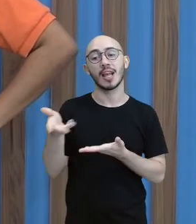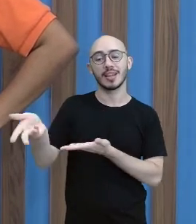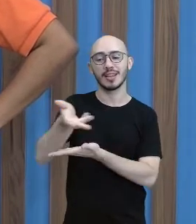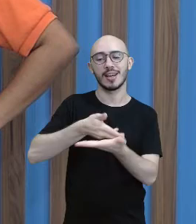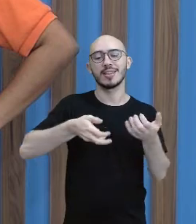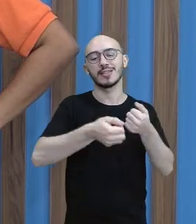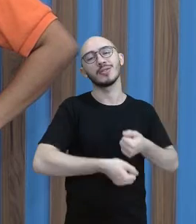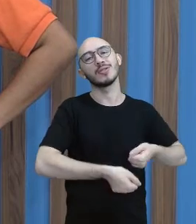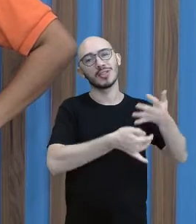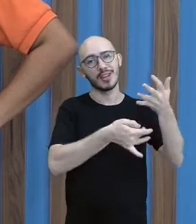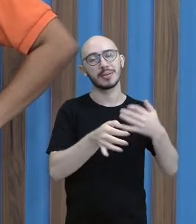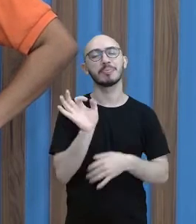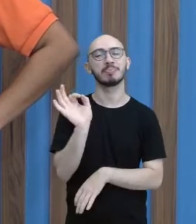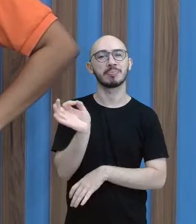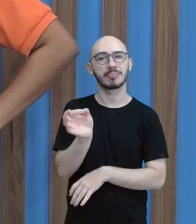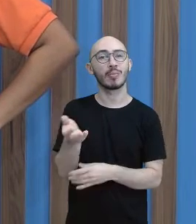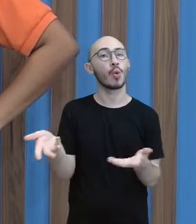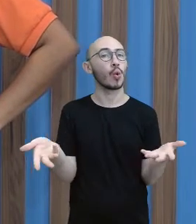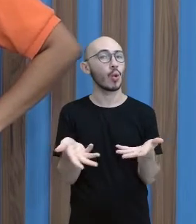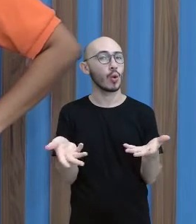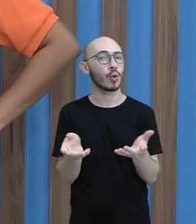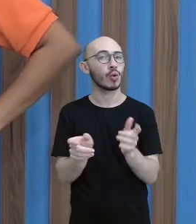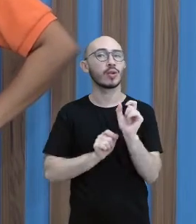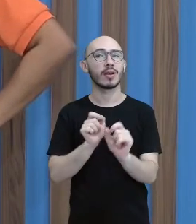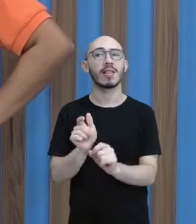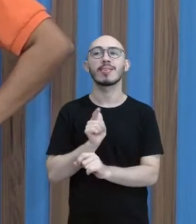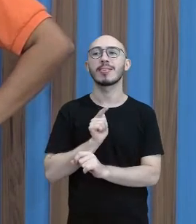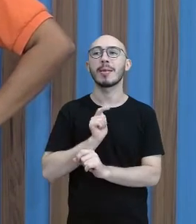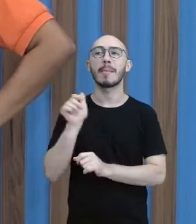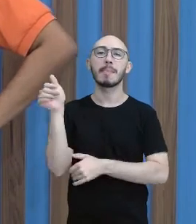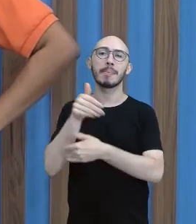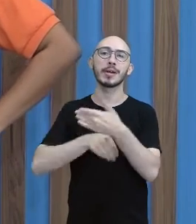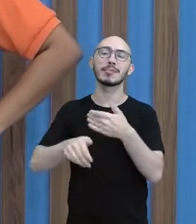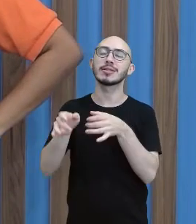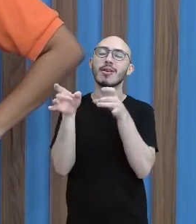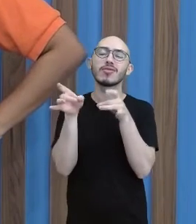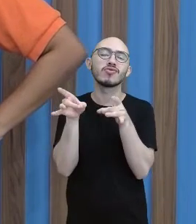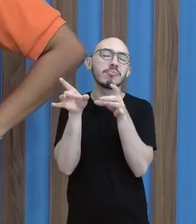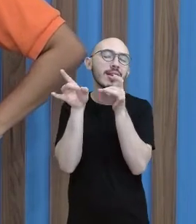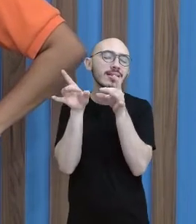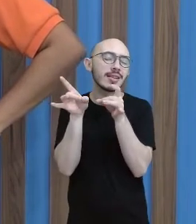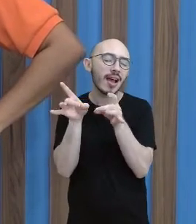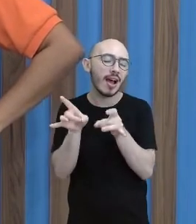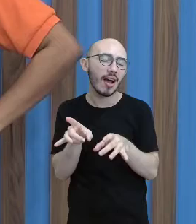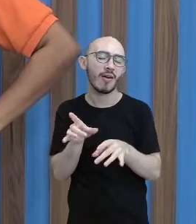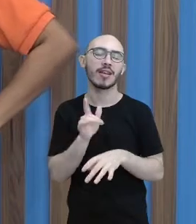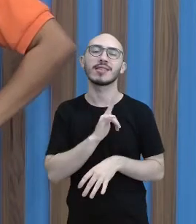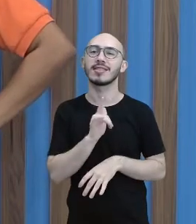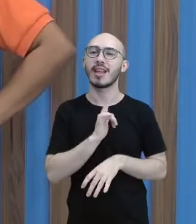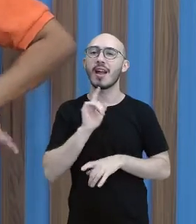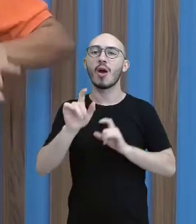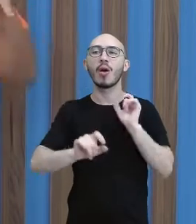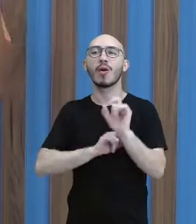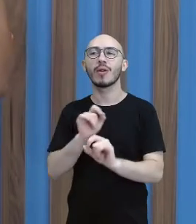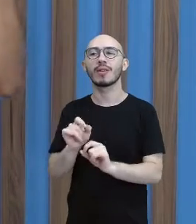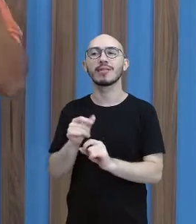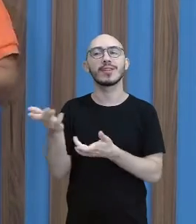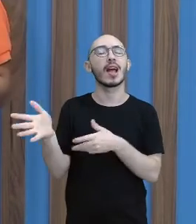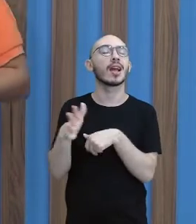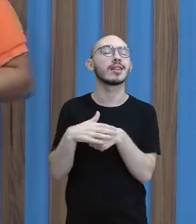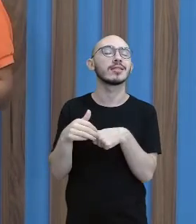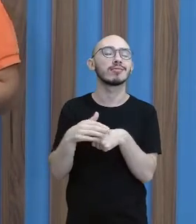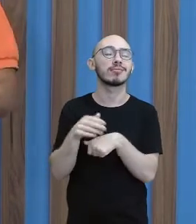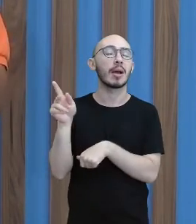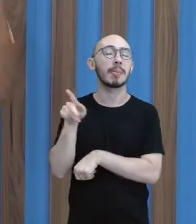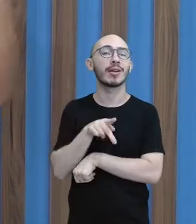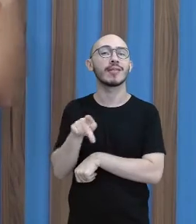chat. E hoje temos uma participação mais do que especial. Hoje a gente tem a nossa querida professora